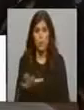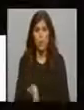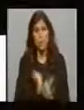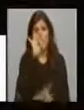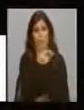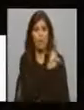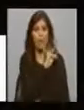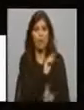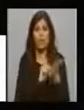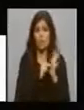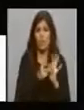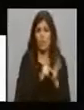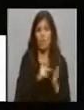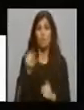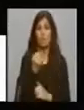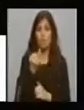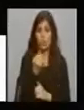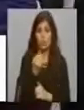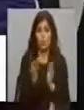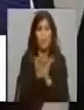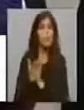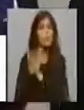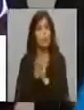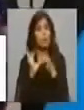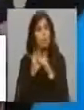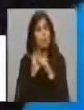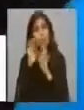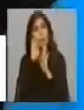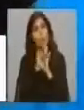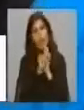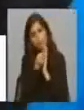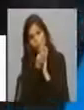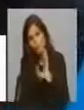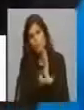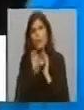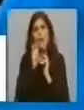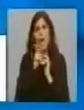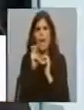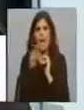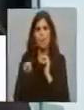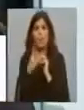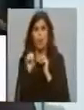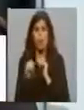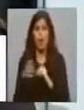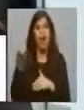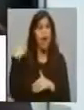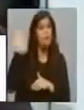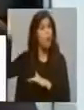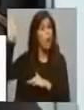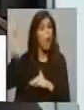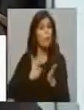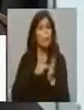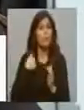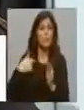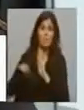Faculdade de Engenharia do Porto para estudar ao abrigo dos vários programas Erasmus. Quando eu estava no Brasil, que eu dizia, eu estou indo para a Universidade